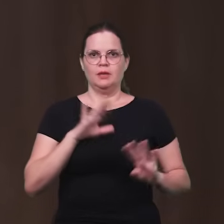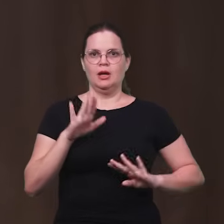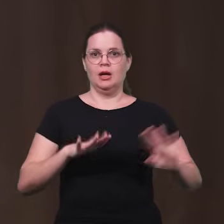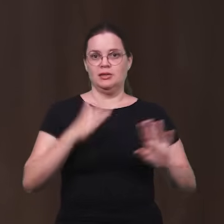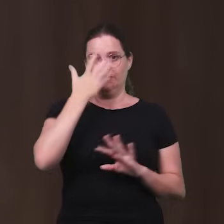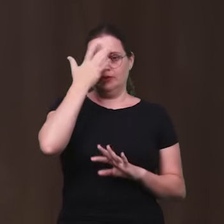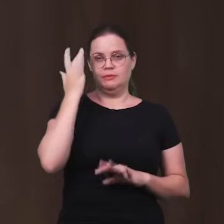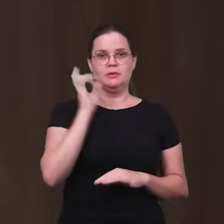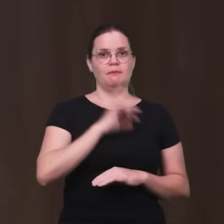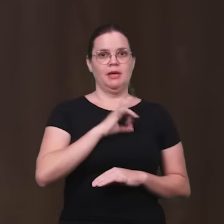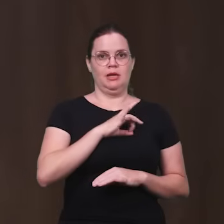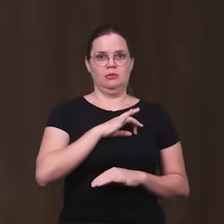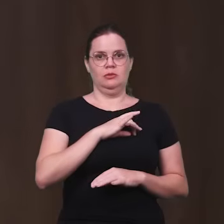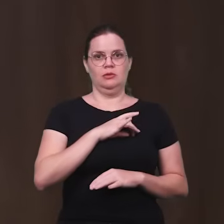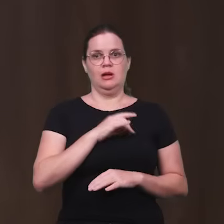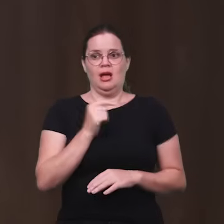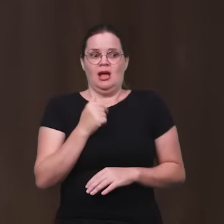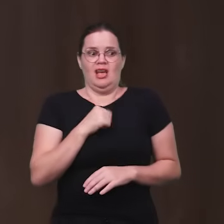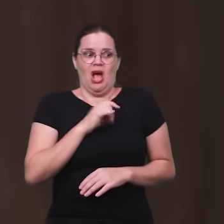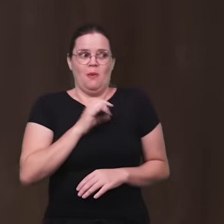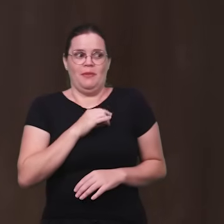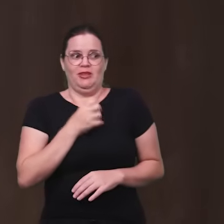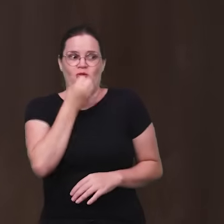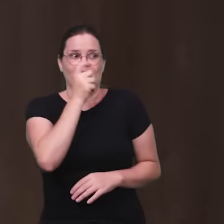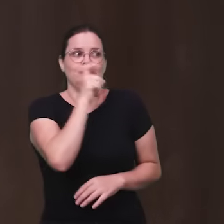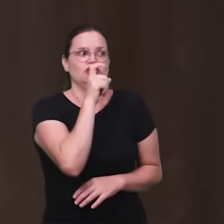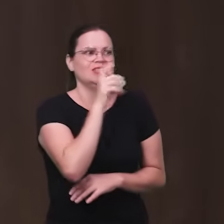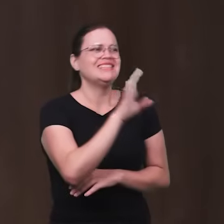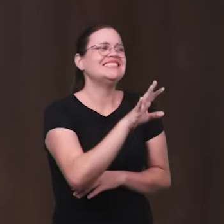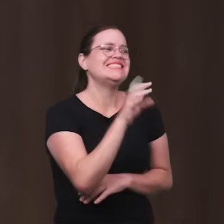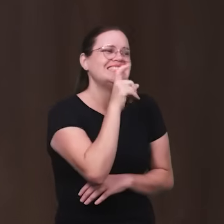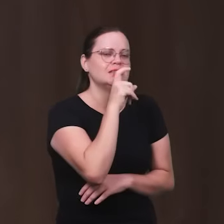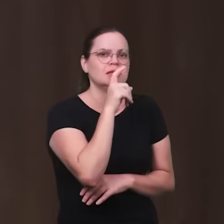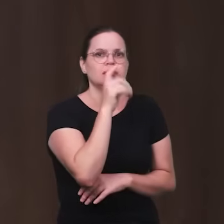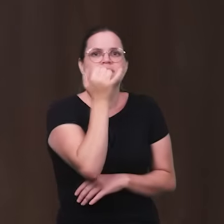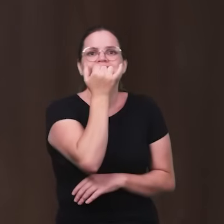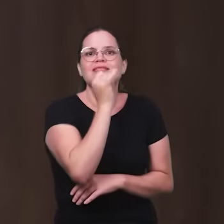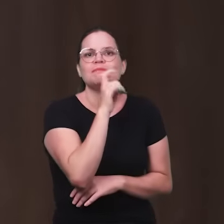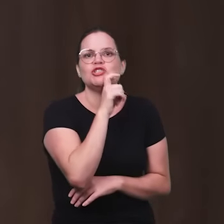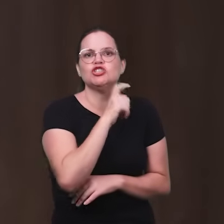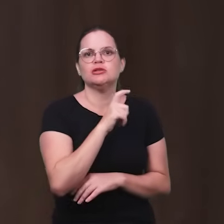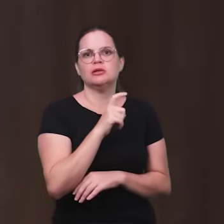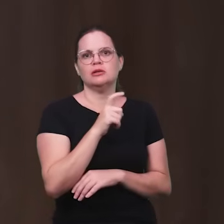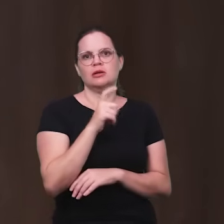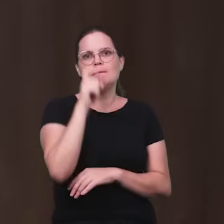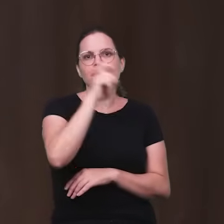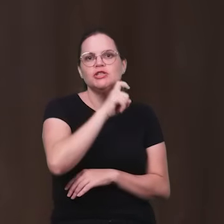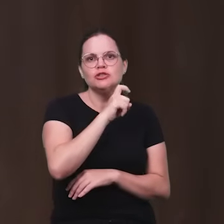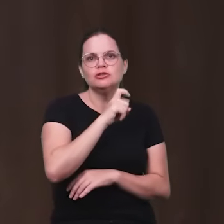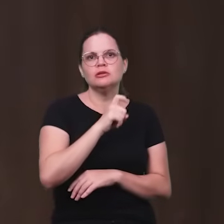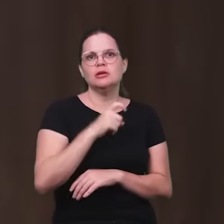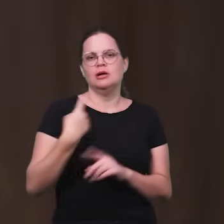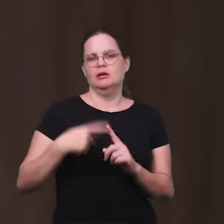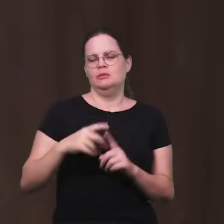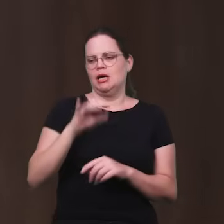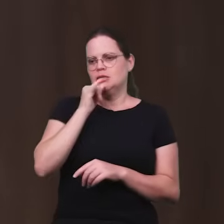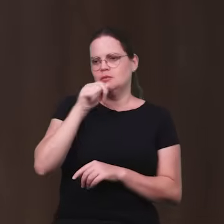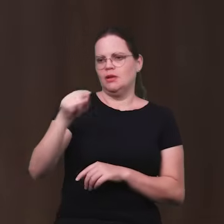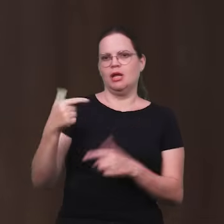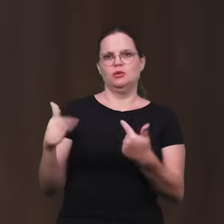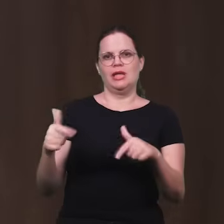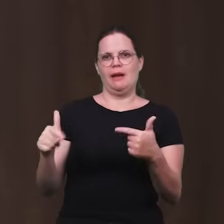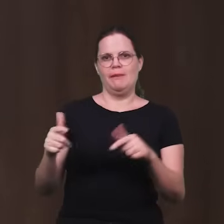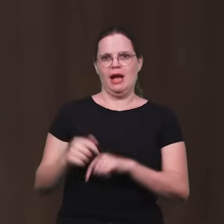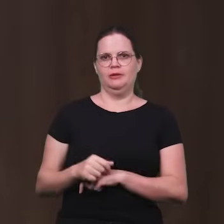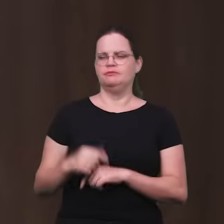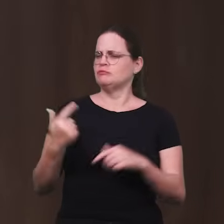pessoas mentem por medo. Né? Você está numa situação difícil, alguma coisa no trabalho que você não tinha que